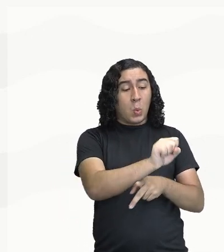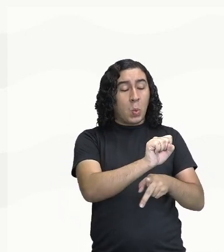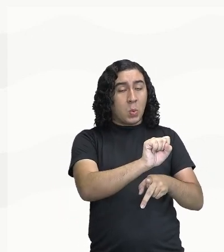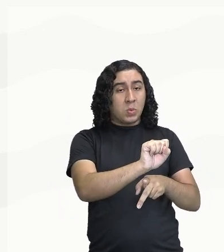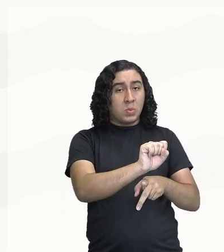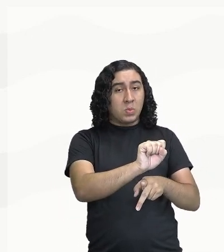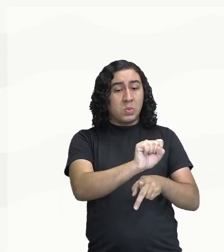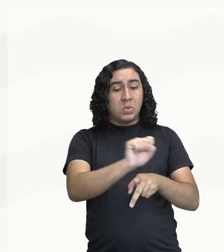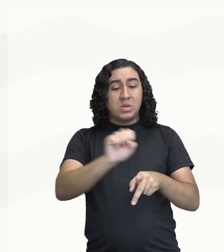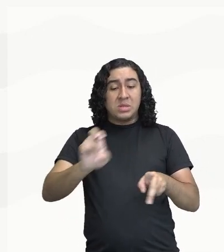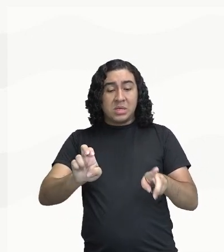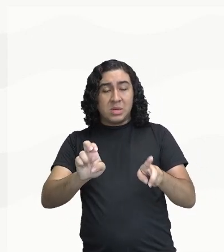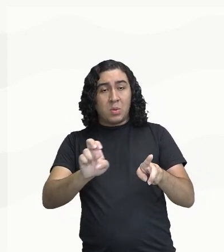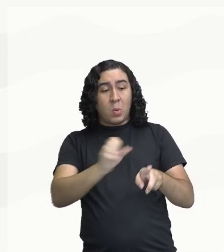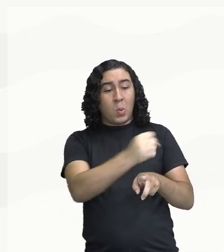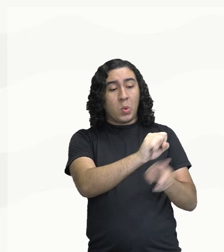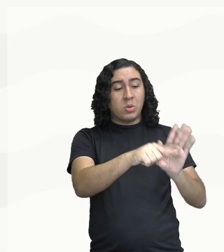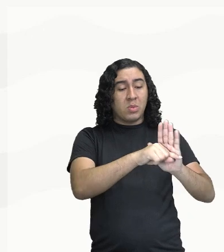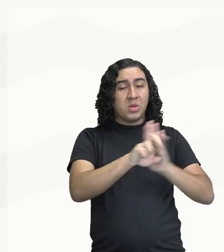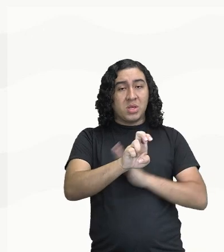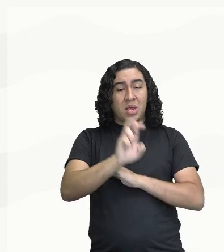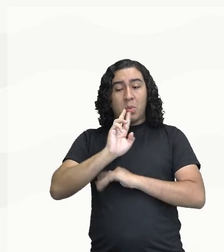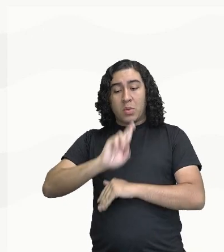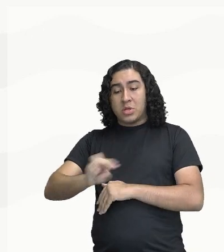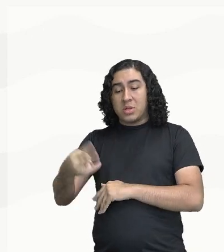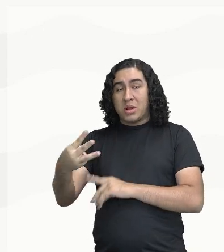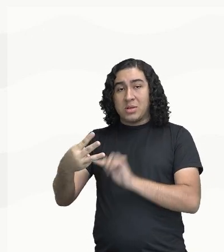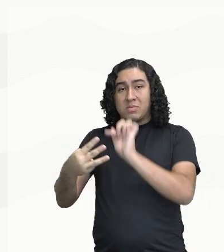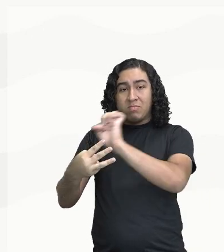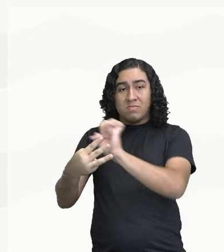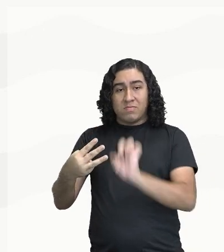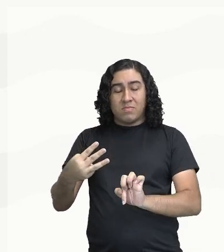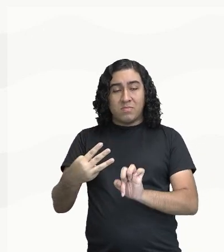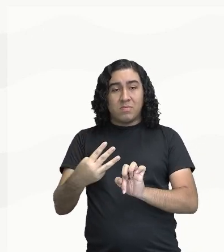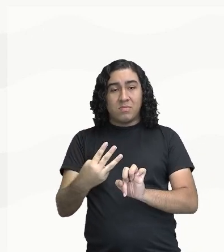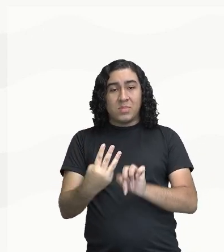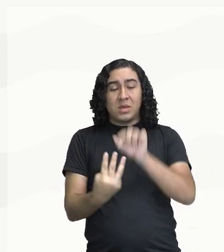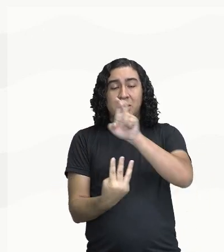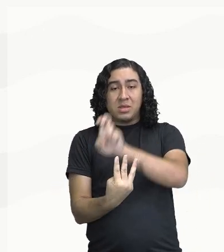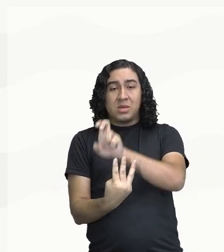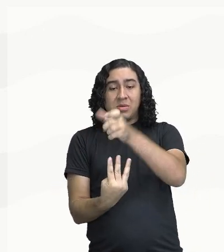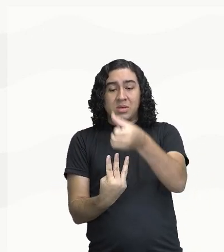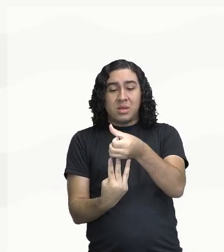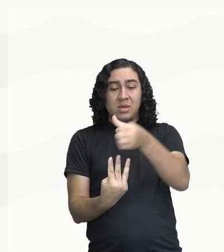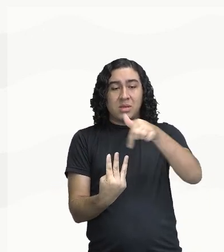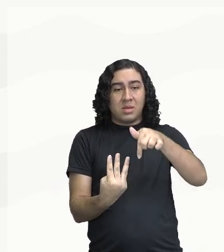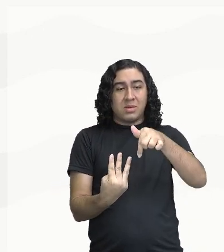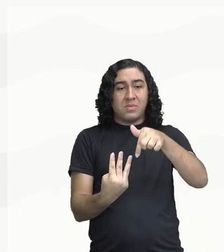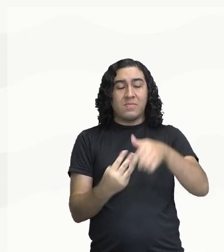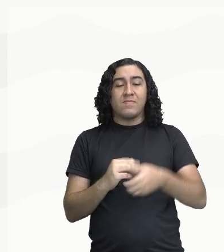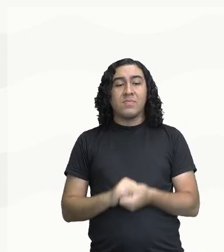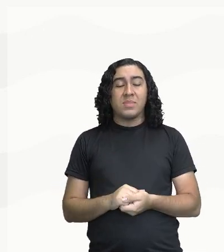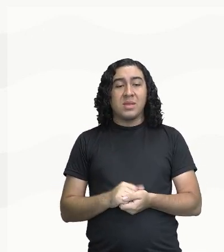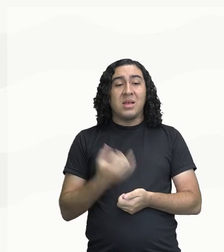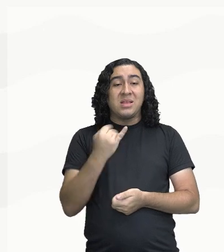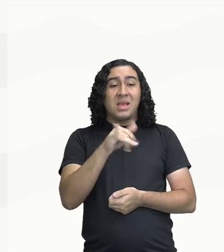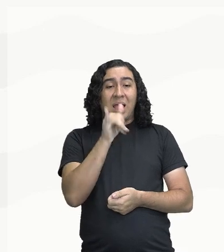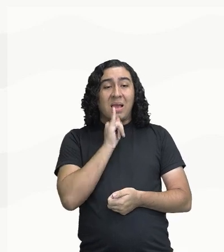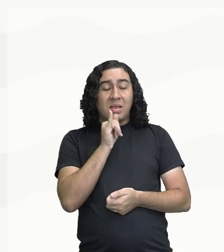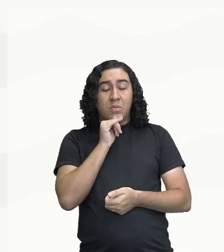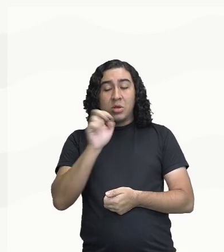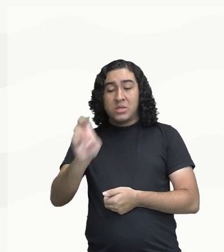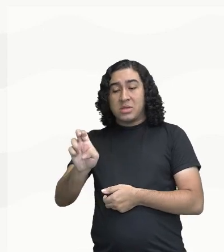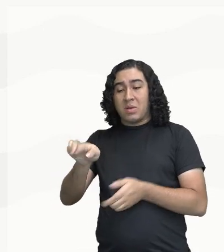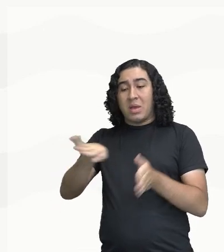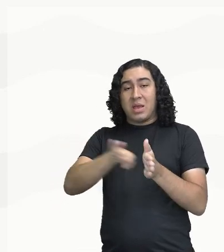5. Se a gente colocasse pessoas que ganham de 5 até